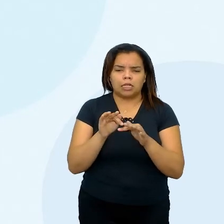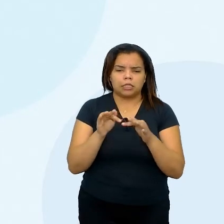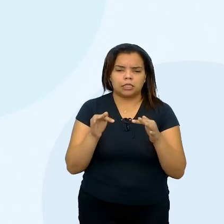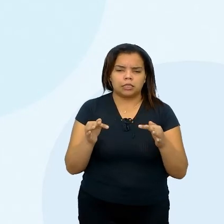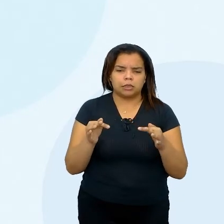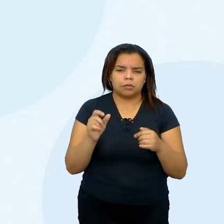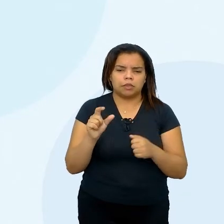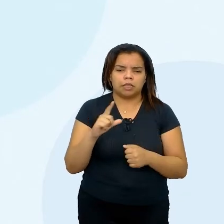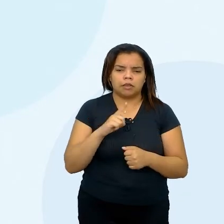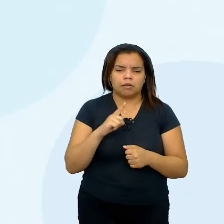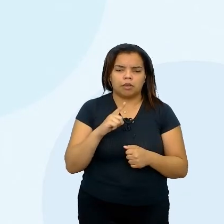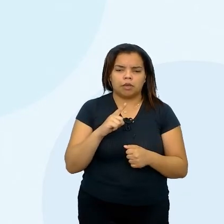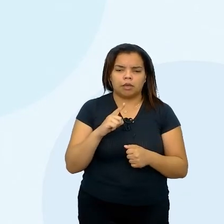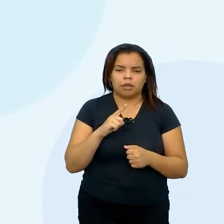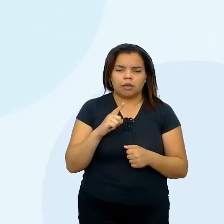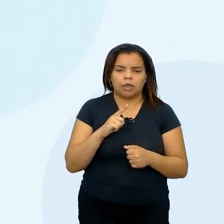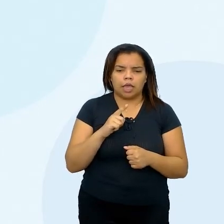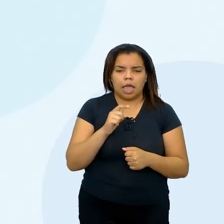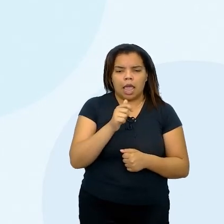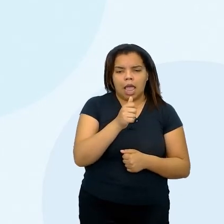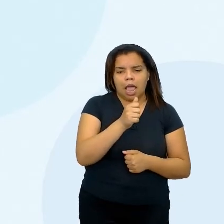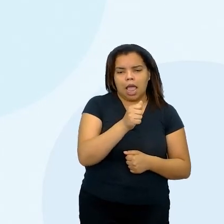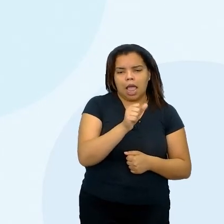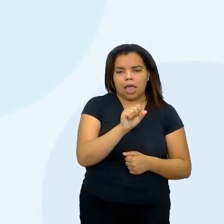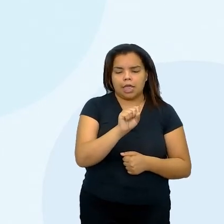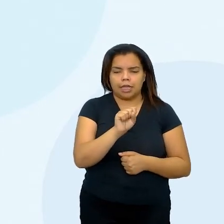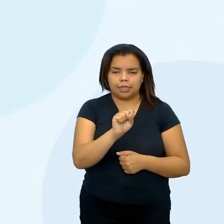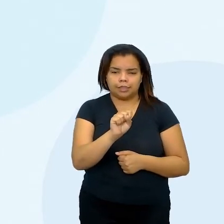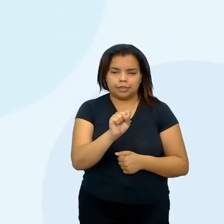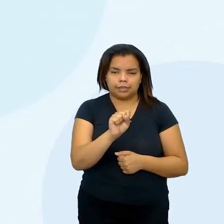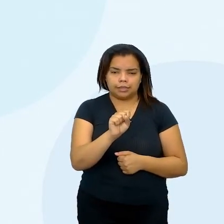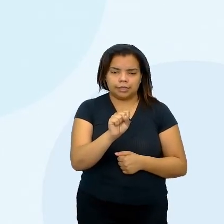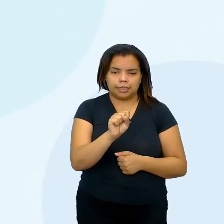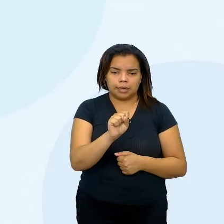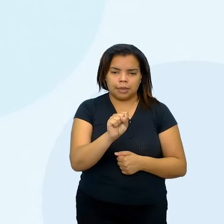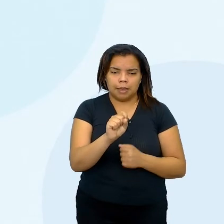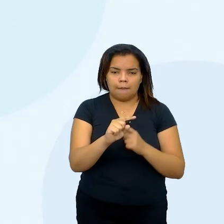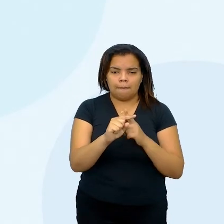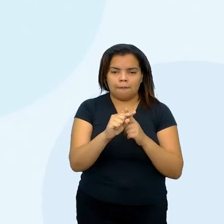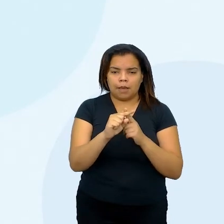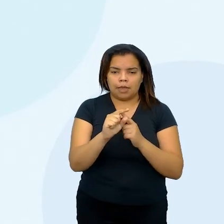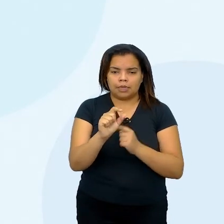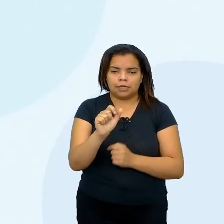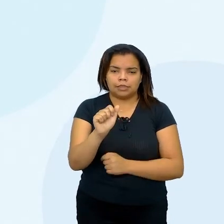aí o cruzamento. AS com AS.